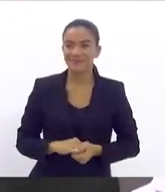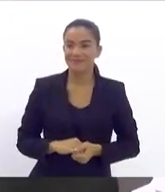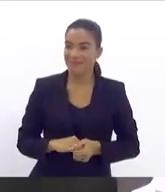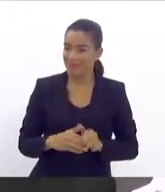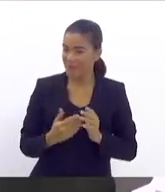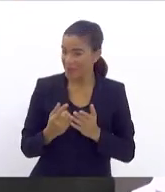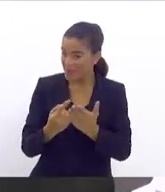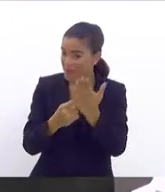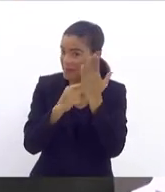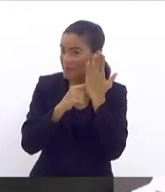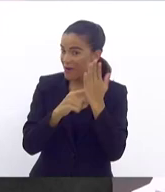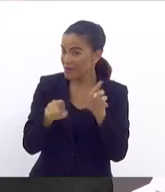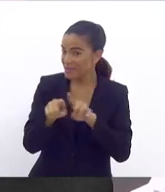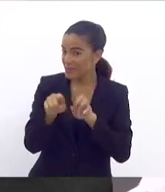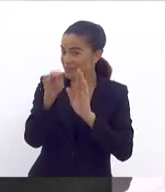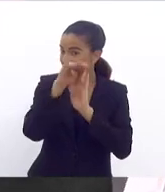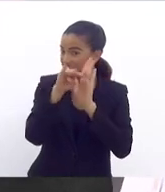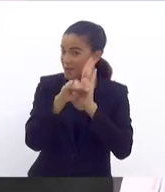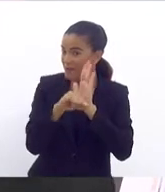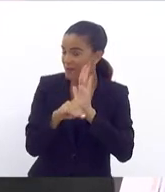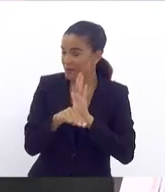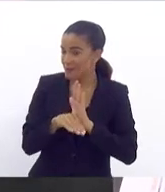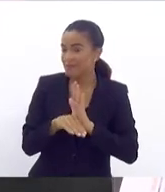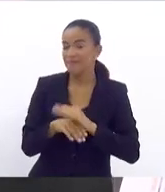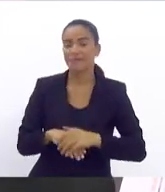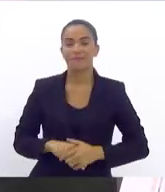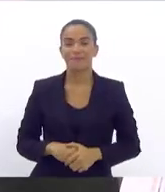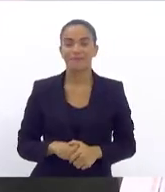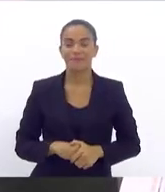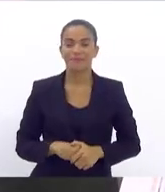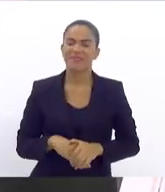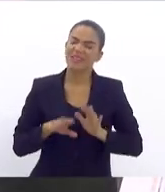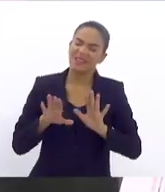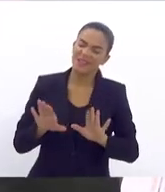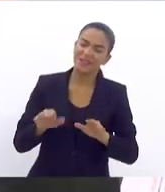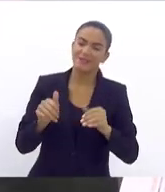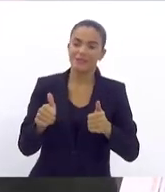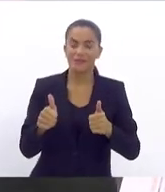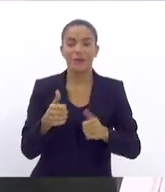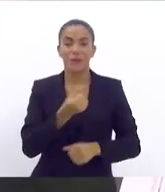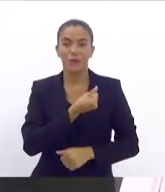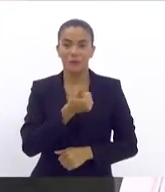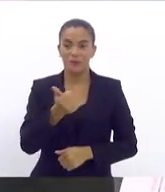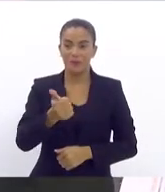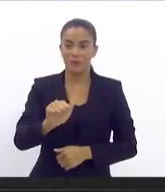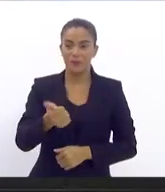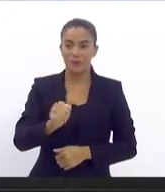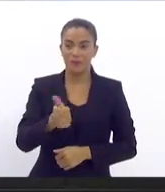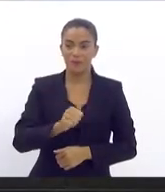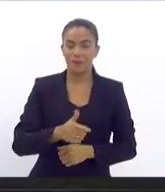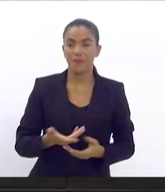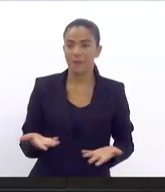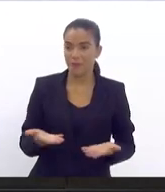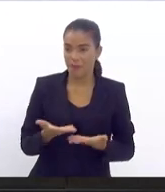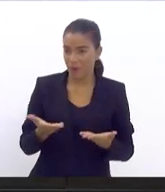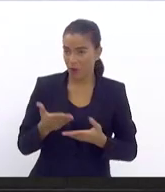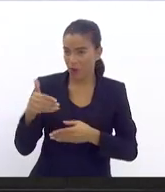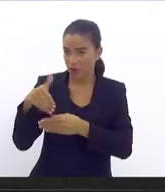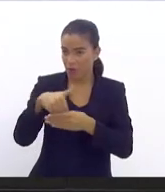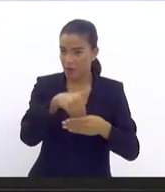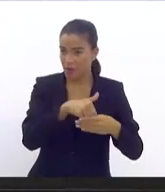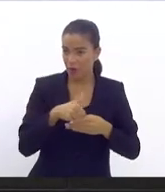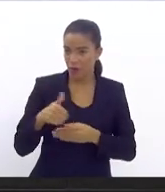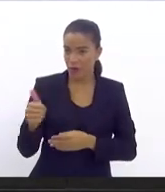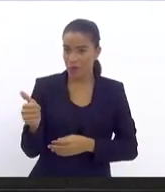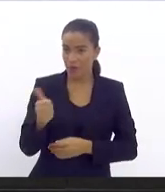pauta também está com constitucionalidade aqui. Qual da pauta, deputado? Mas enfim. Então é 11, é 11. Eu vou chamar os trabalhos da ordem e votar o 11, depois a gente vota em